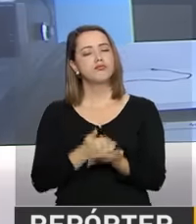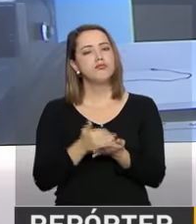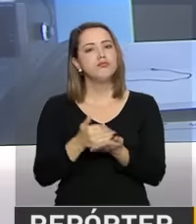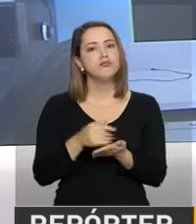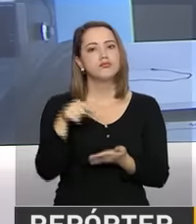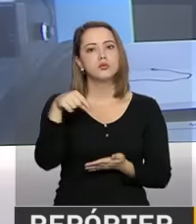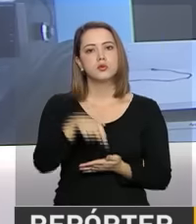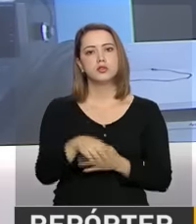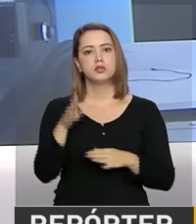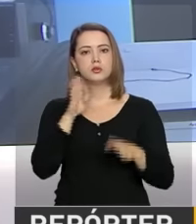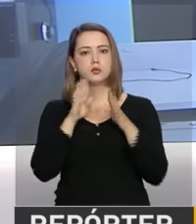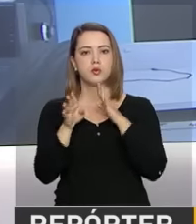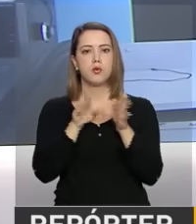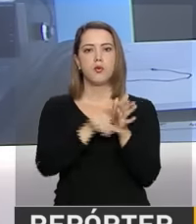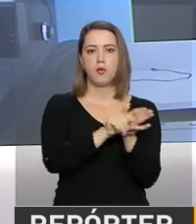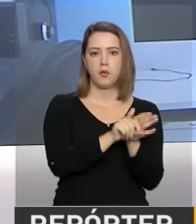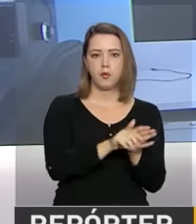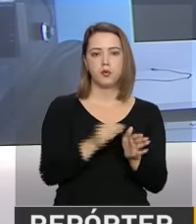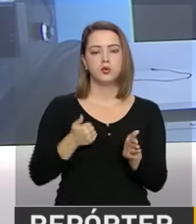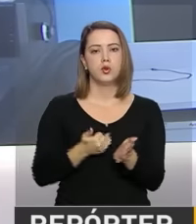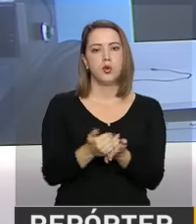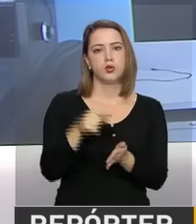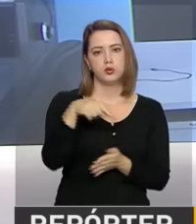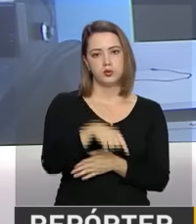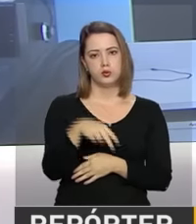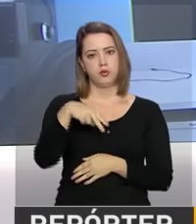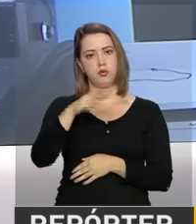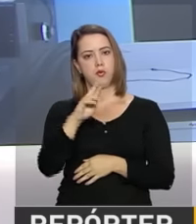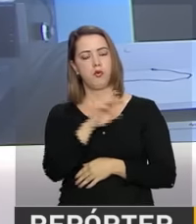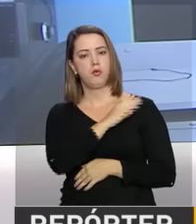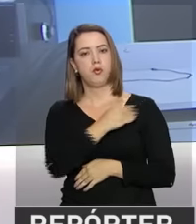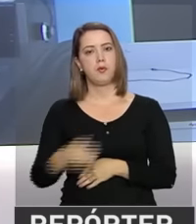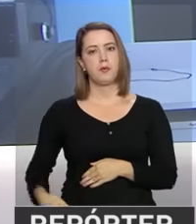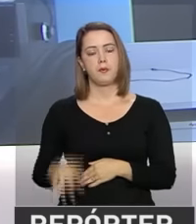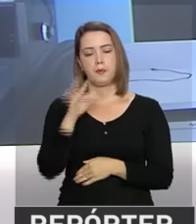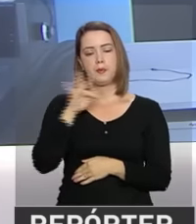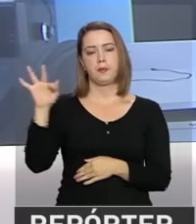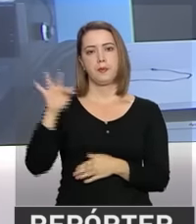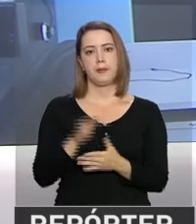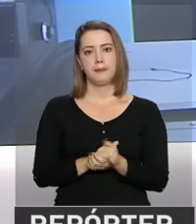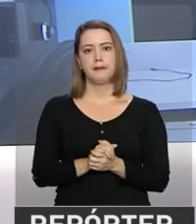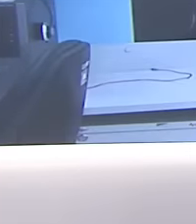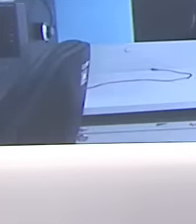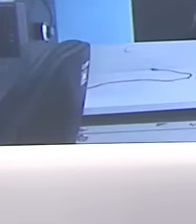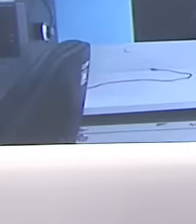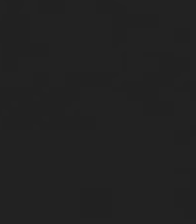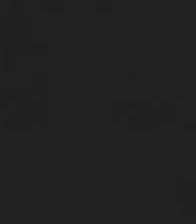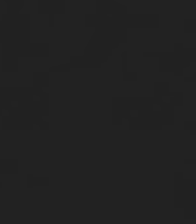novidades em nossas redes sociais. Continue com a gente, NBR, a TV do governo federal.